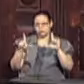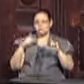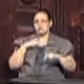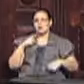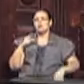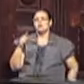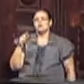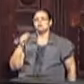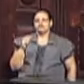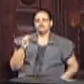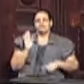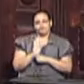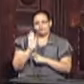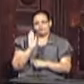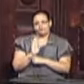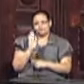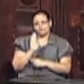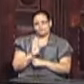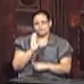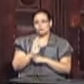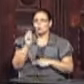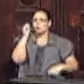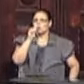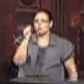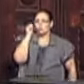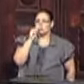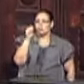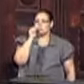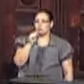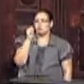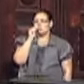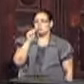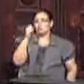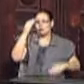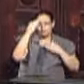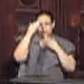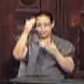finalmente está defendendo as mulheres. Muito obrigada a todas.